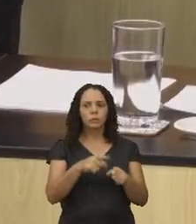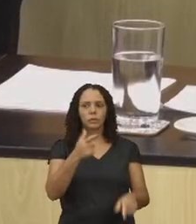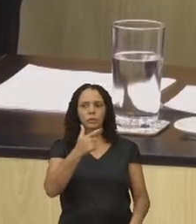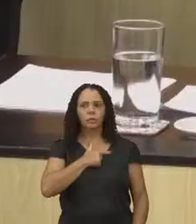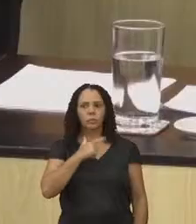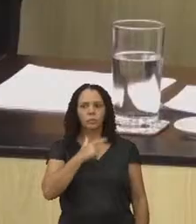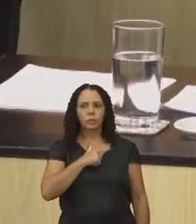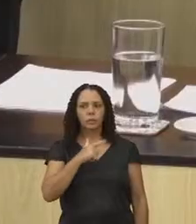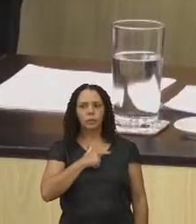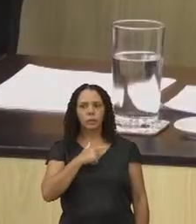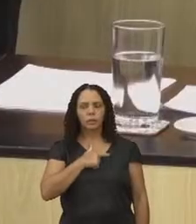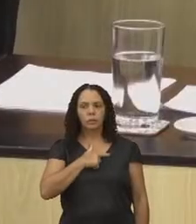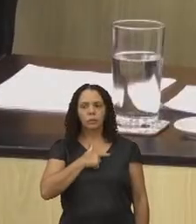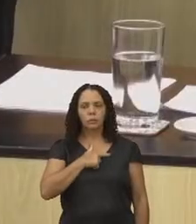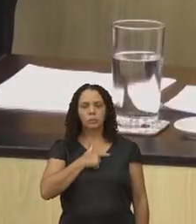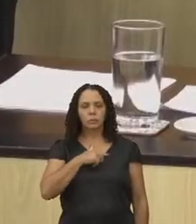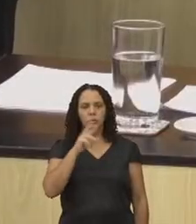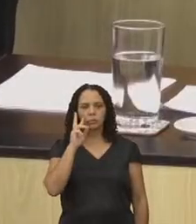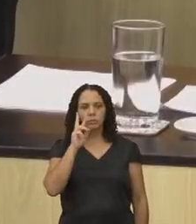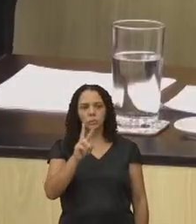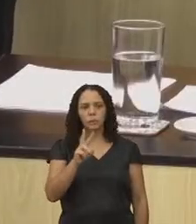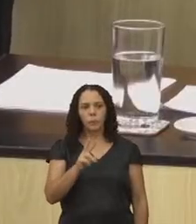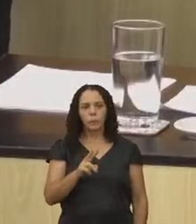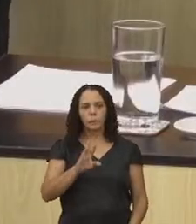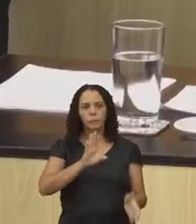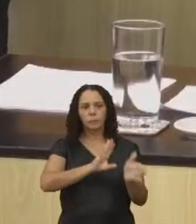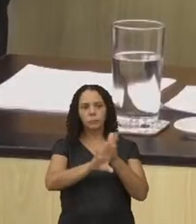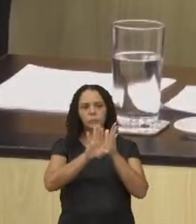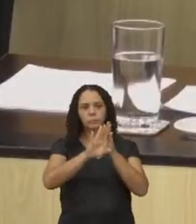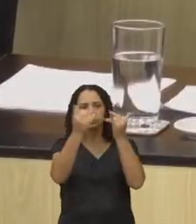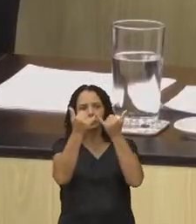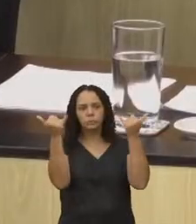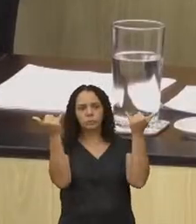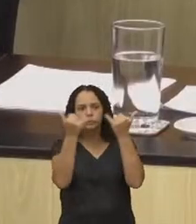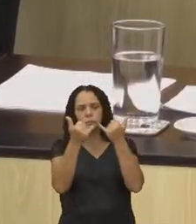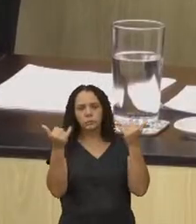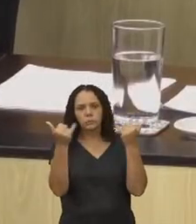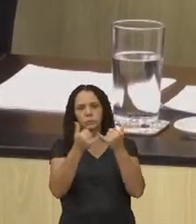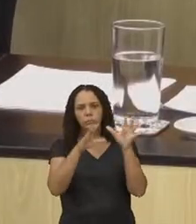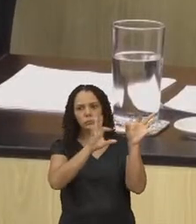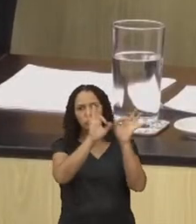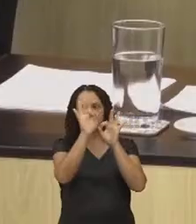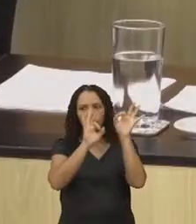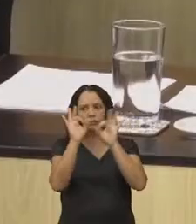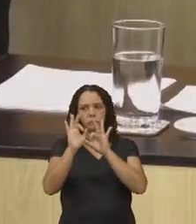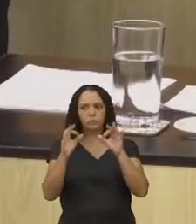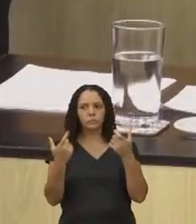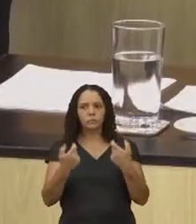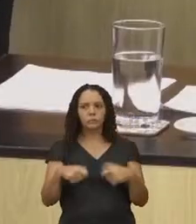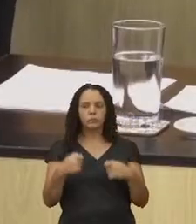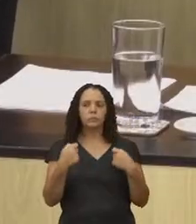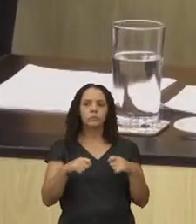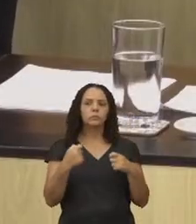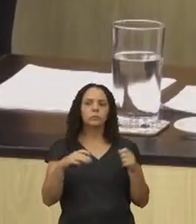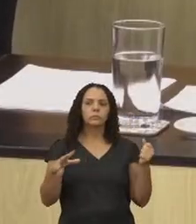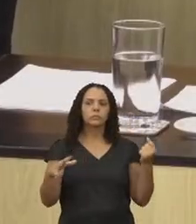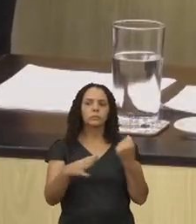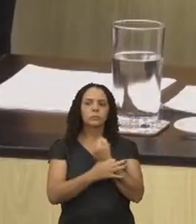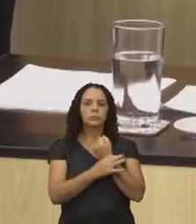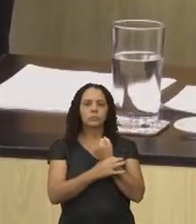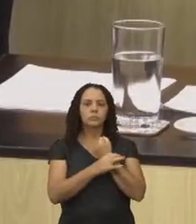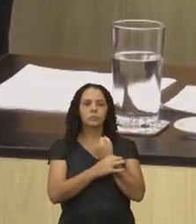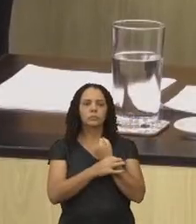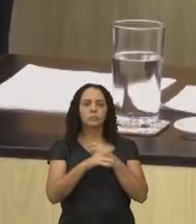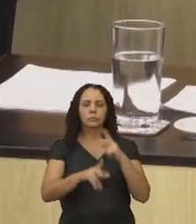degradação da paisagem urbana. A remoção dos fios soltos e a organização da fiação são necessárias para garantir a